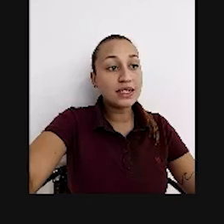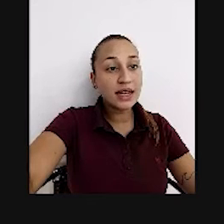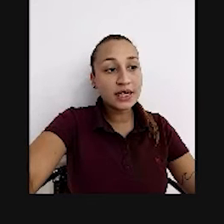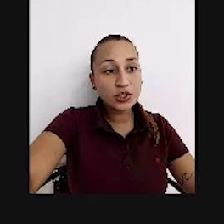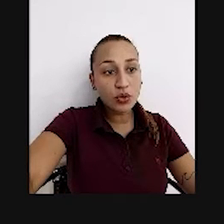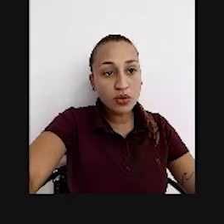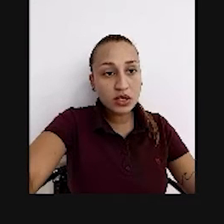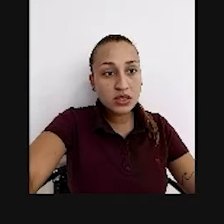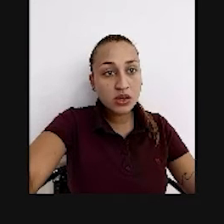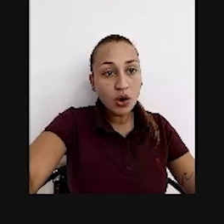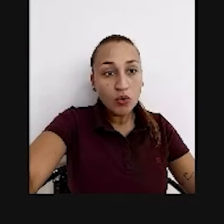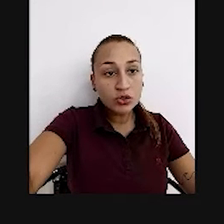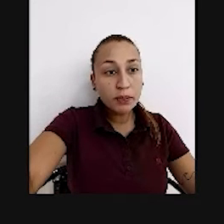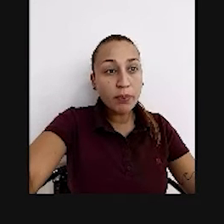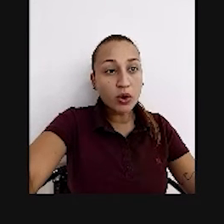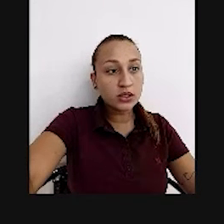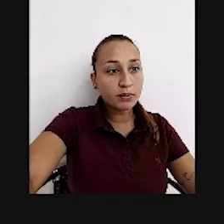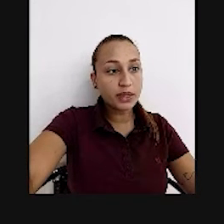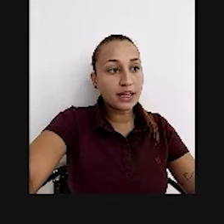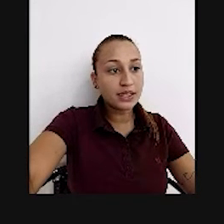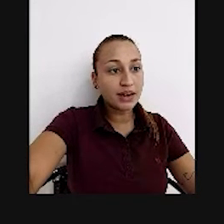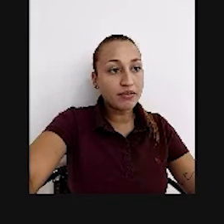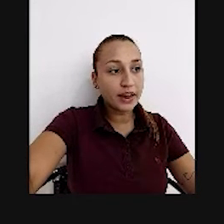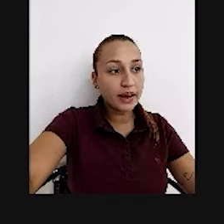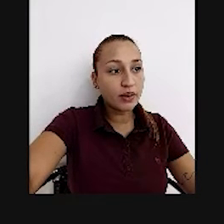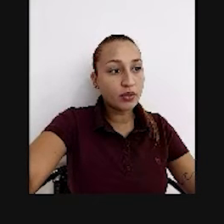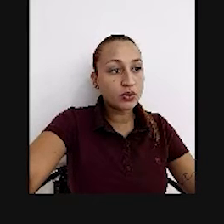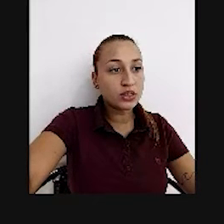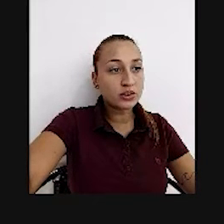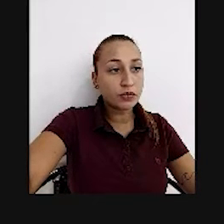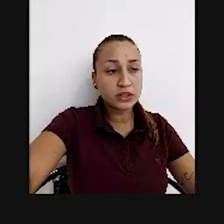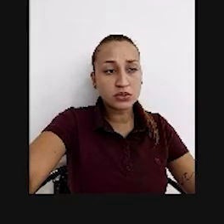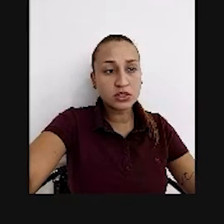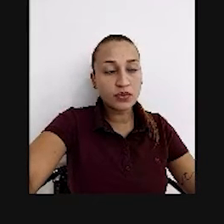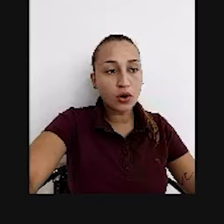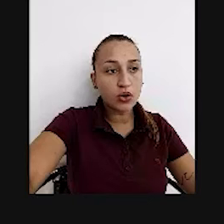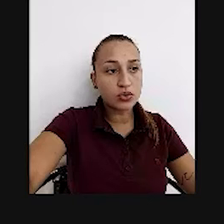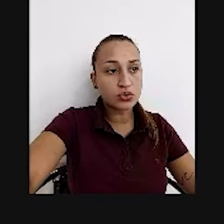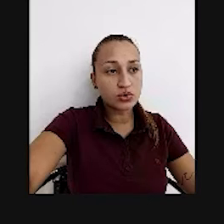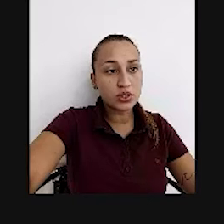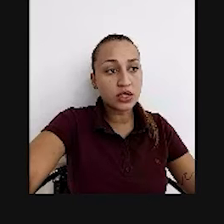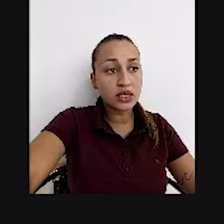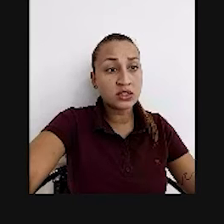proposta das regiões onde pode, porque ele já vê, né, onde está sofrendo os